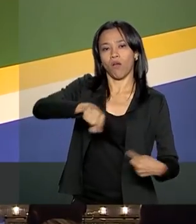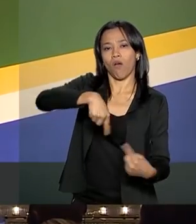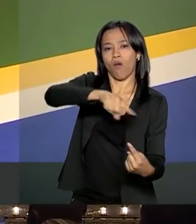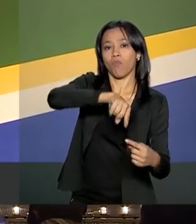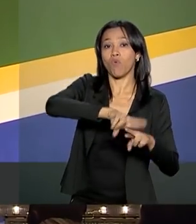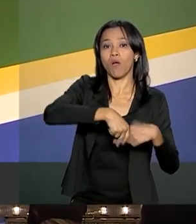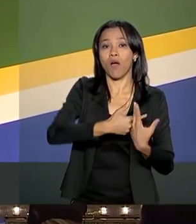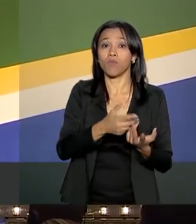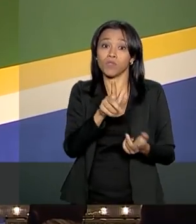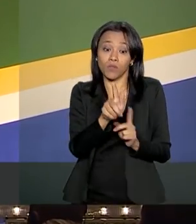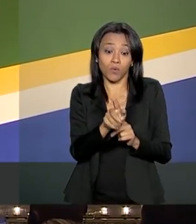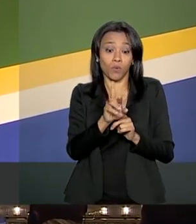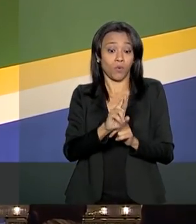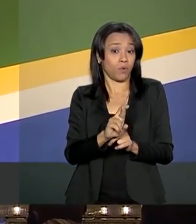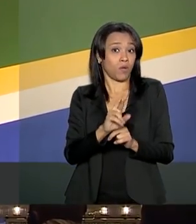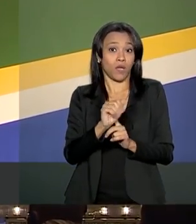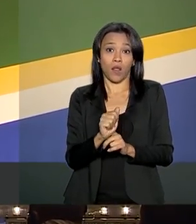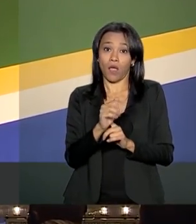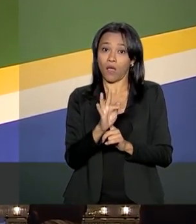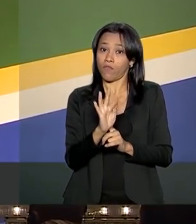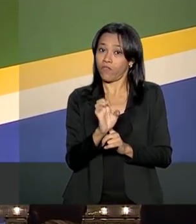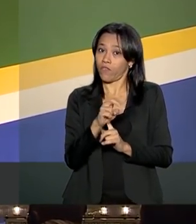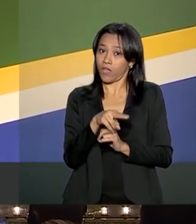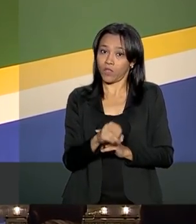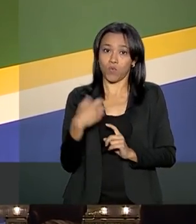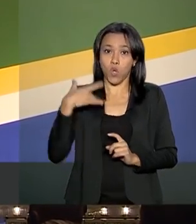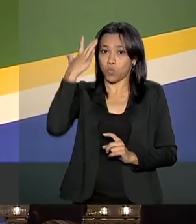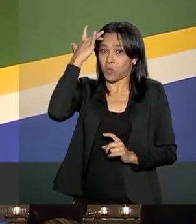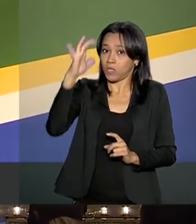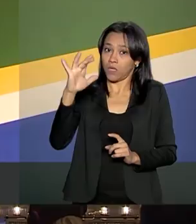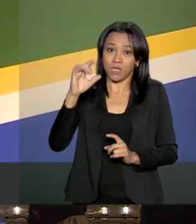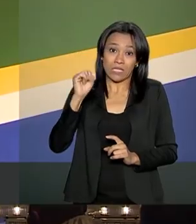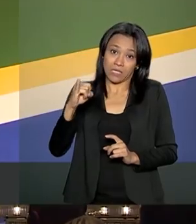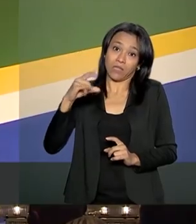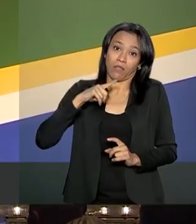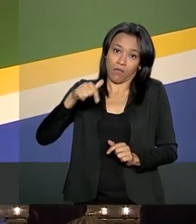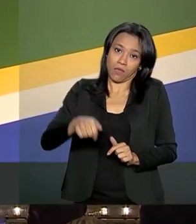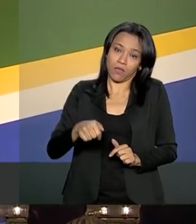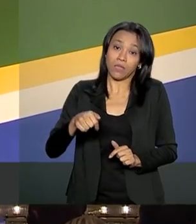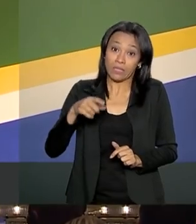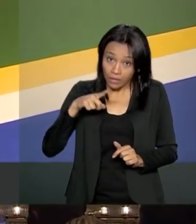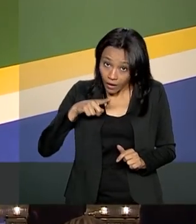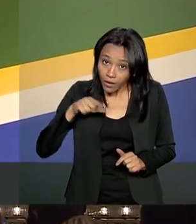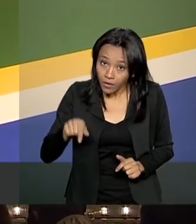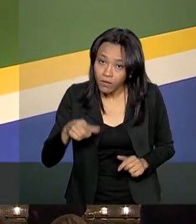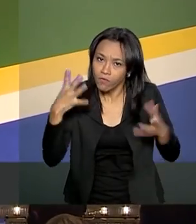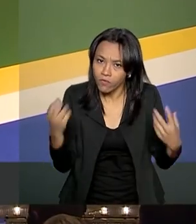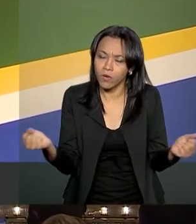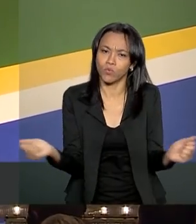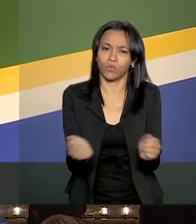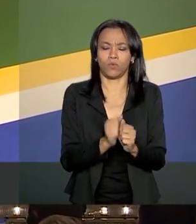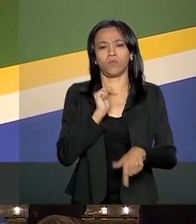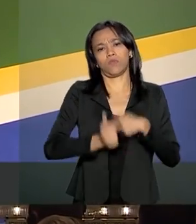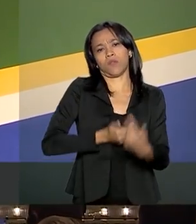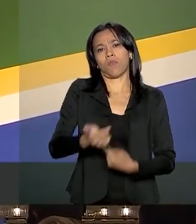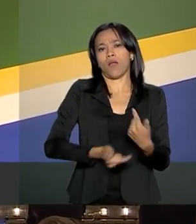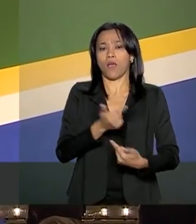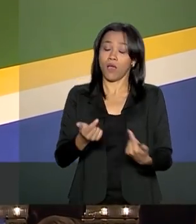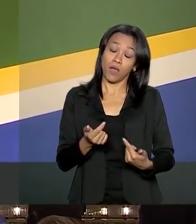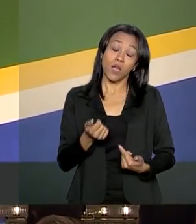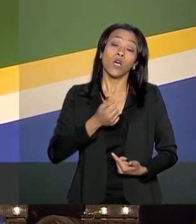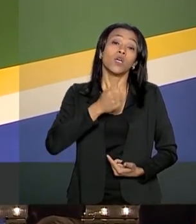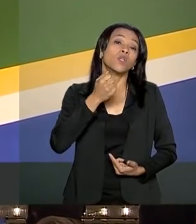do grafeno. Eu não vi aqui, talvez tenha. Se não tiver, vamos trabalhar juntos. Temos a segunda maior